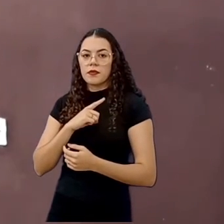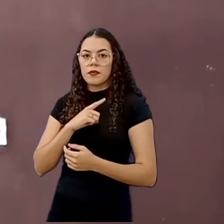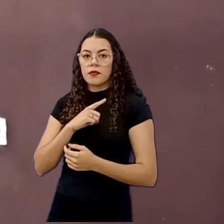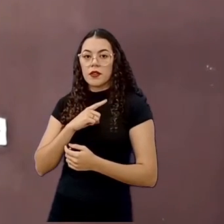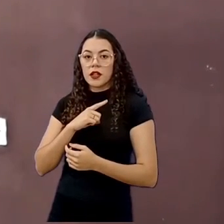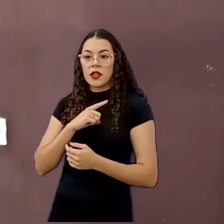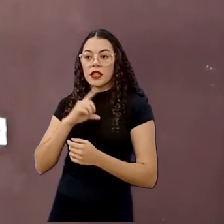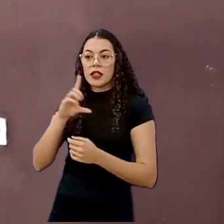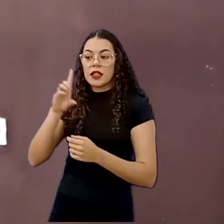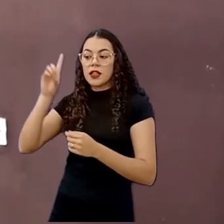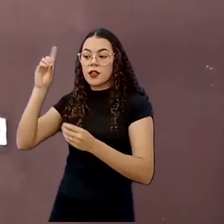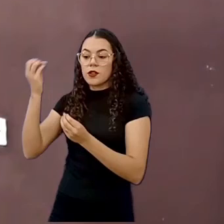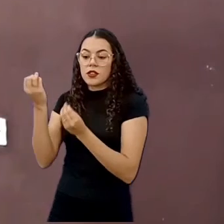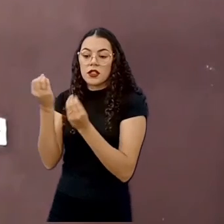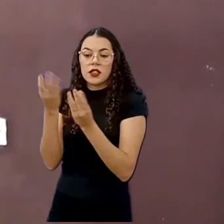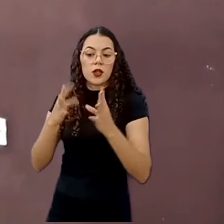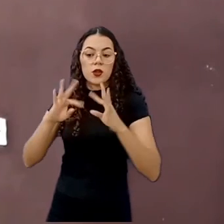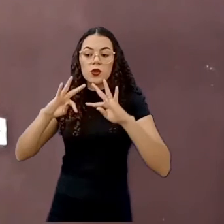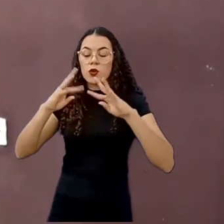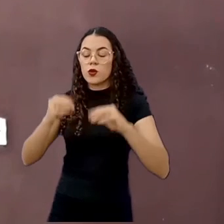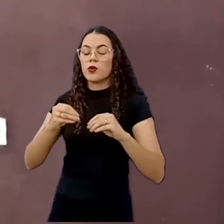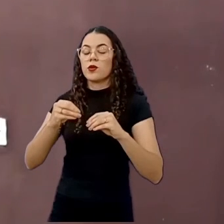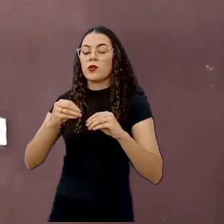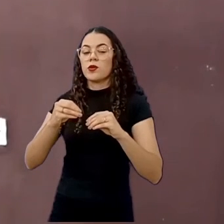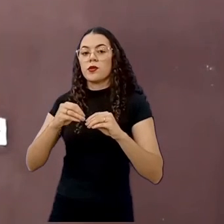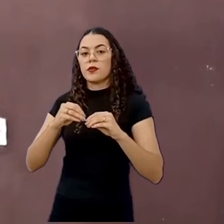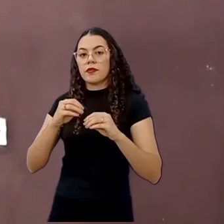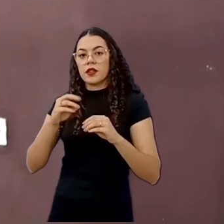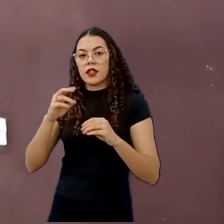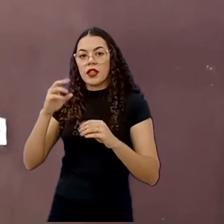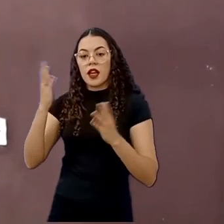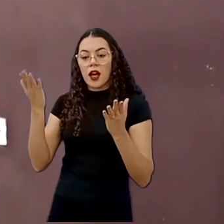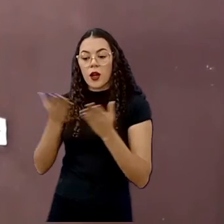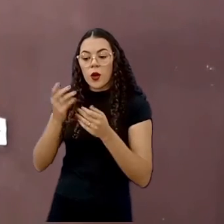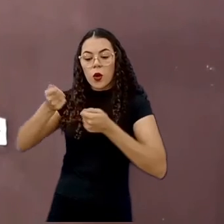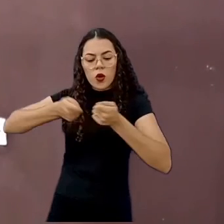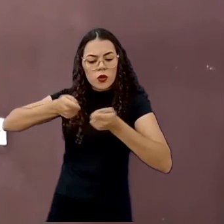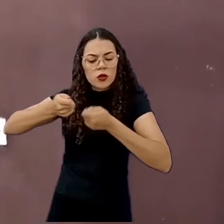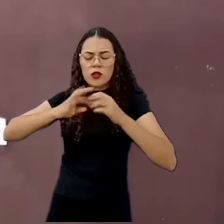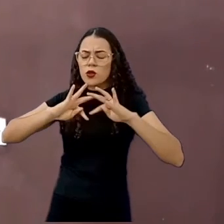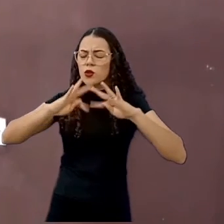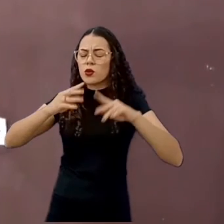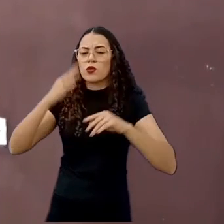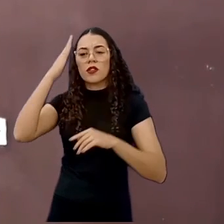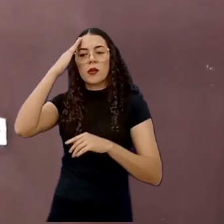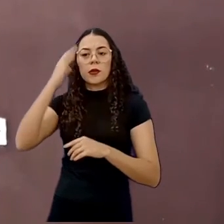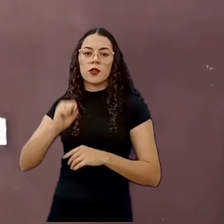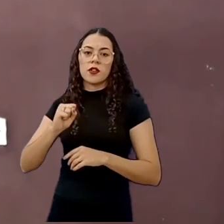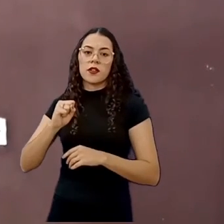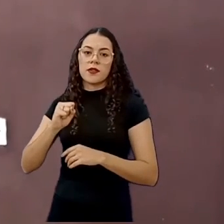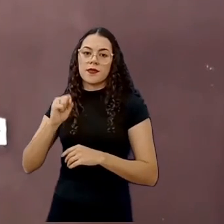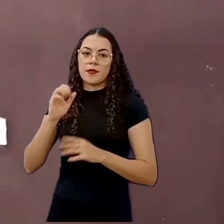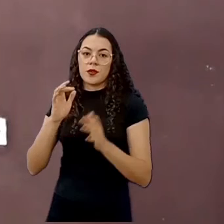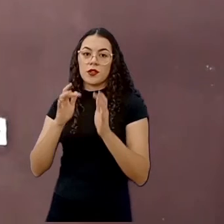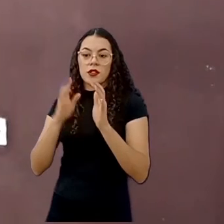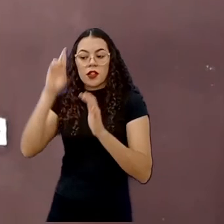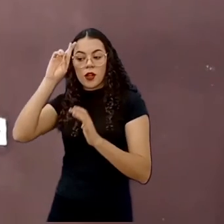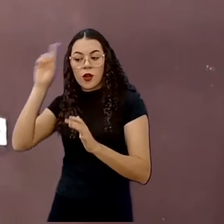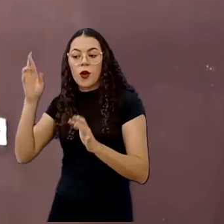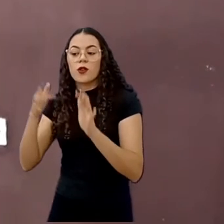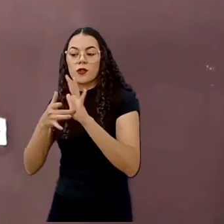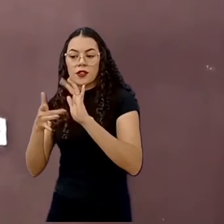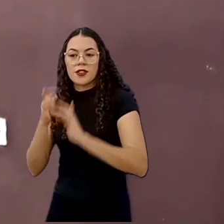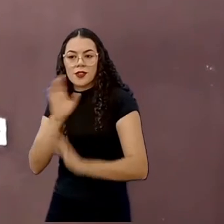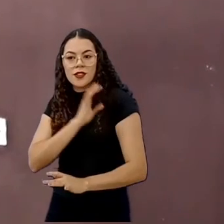Deus entregou todas as coisas a Ele e que reina soberanamente. Esse Senhor Jesus Cristo que